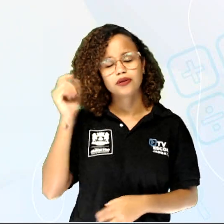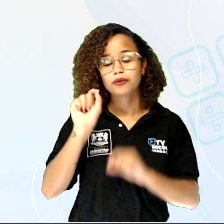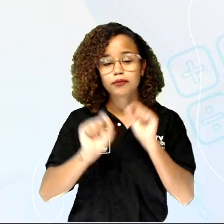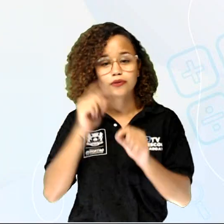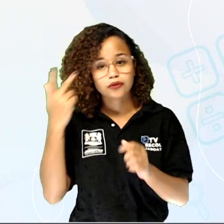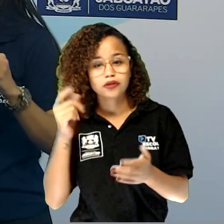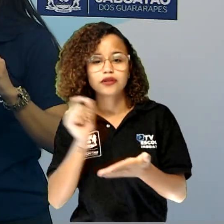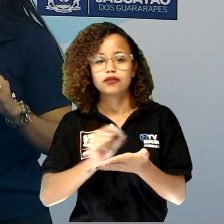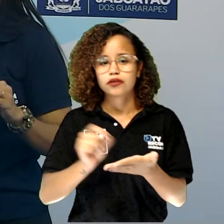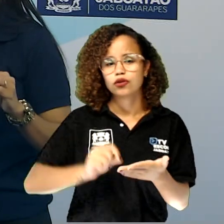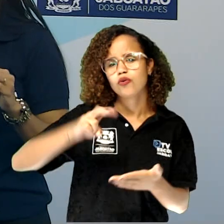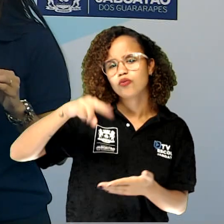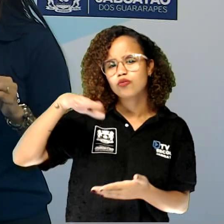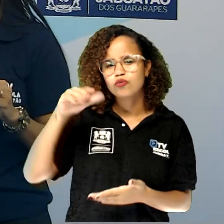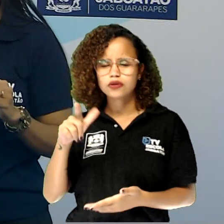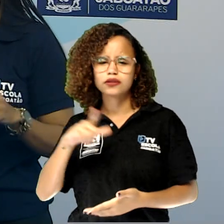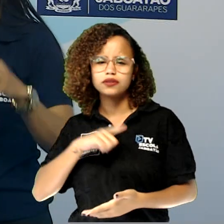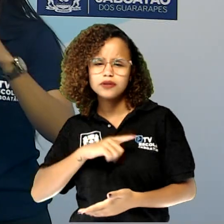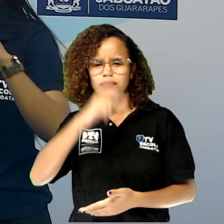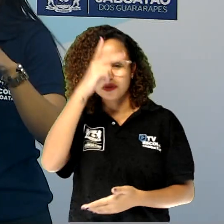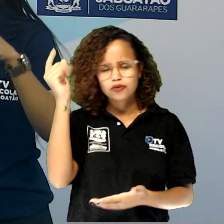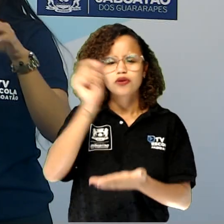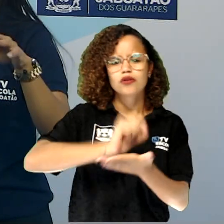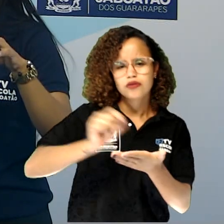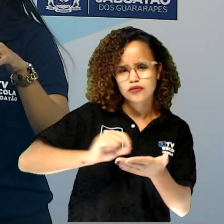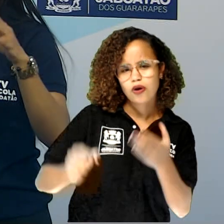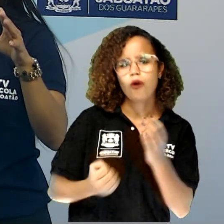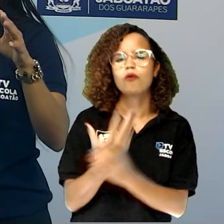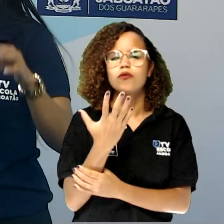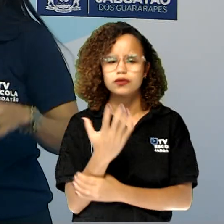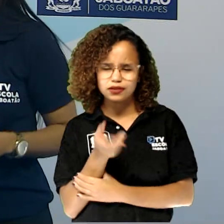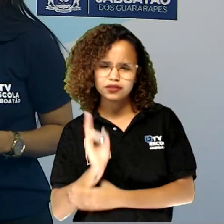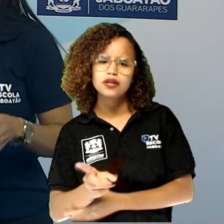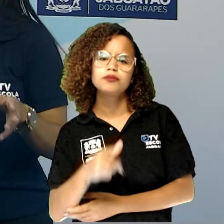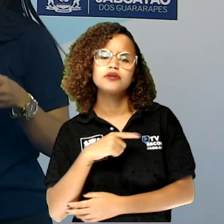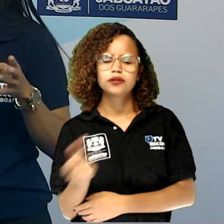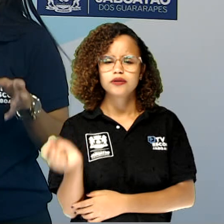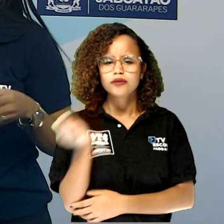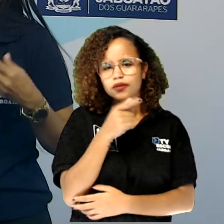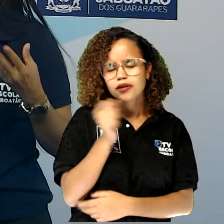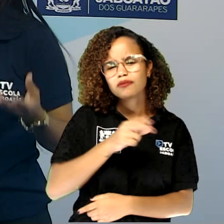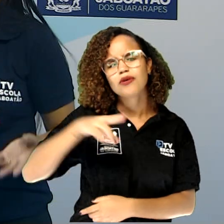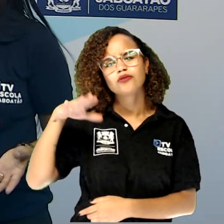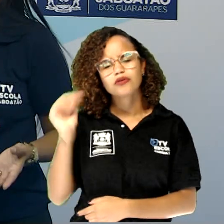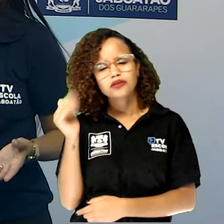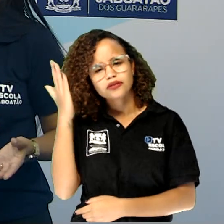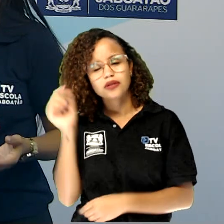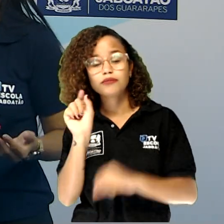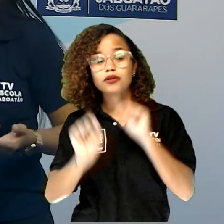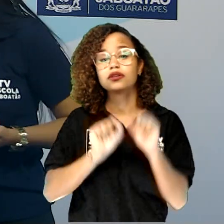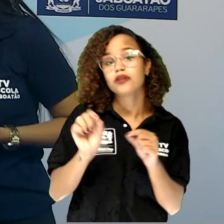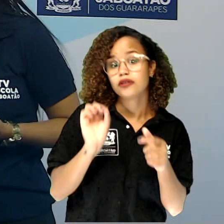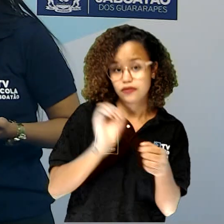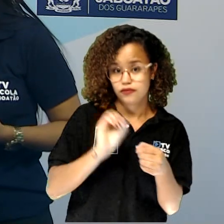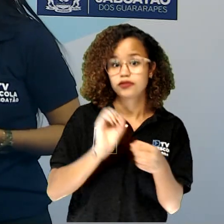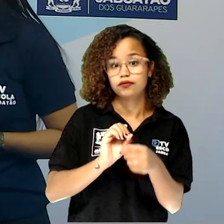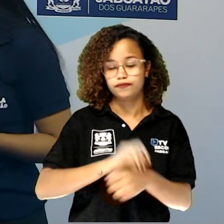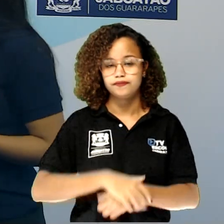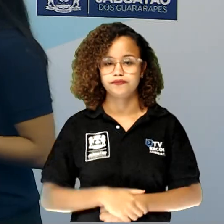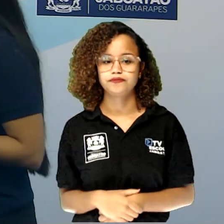desconhecida. Eles nunca têm lá autor, nada não. Você sempre vai ter a piada, mas a gente nunca sabe quem criou aquela piada ou aquela